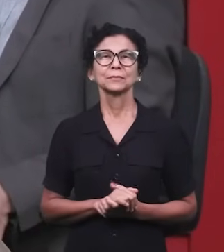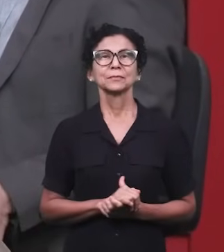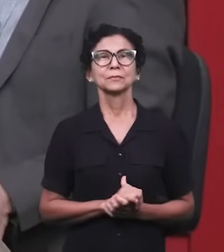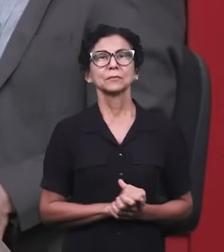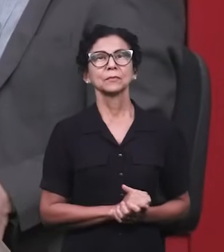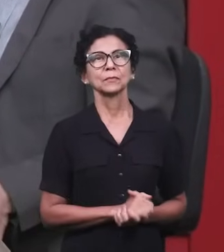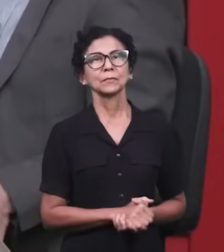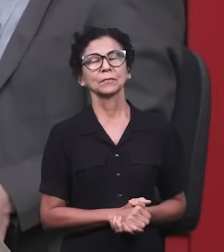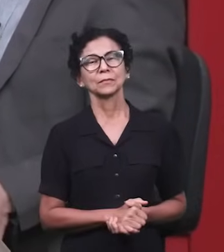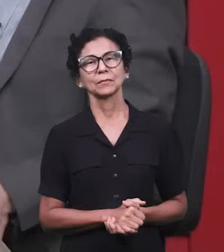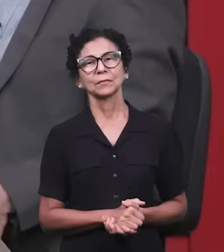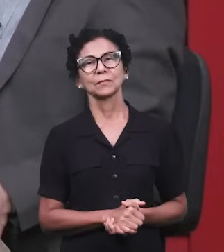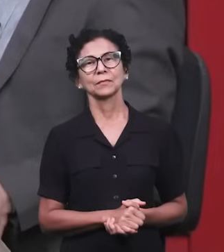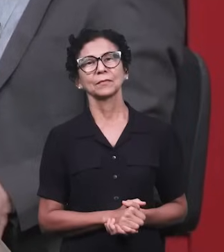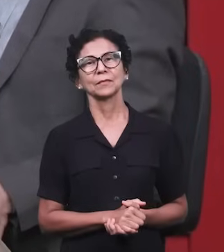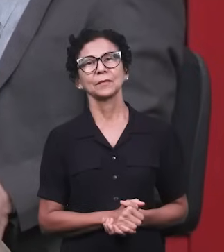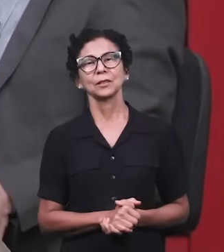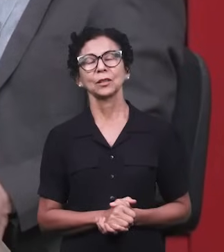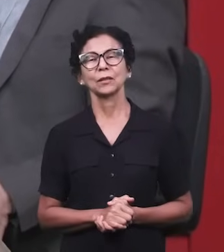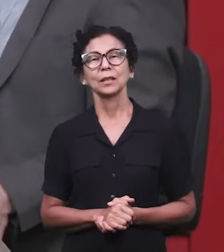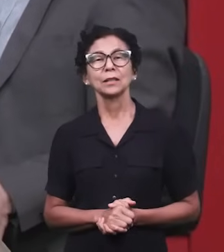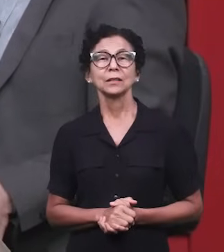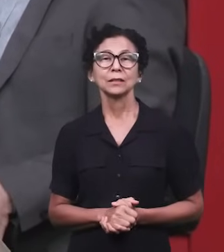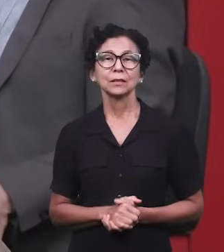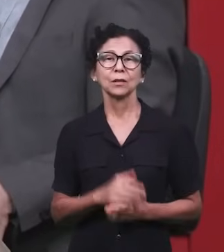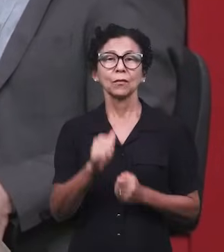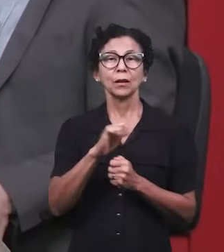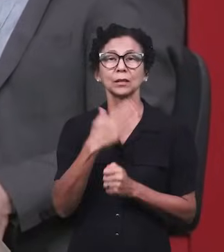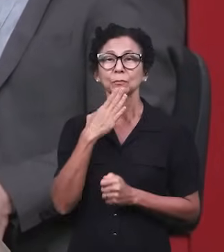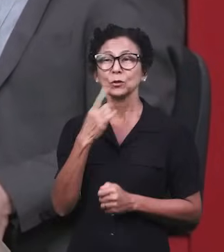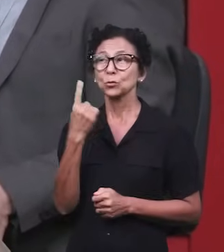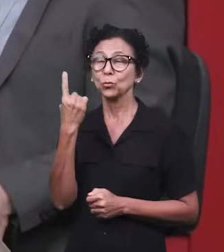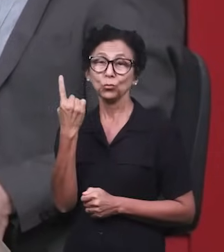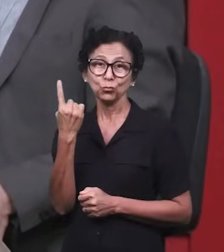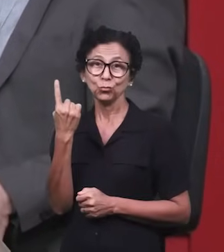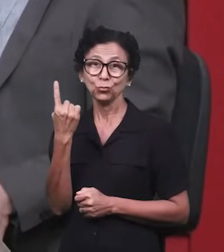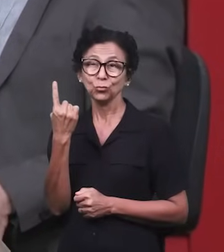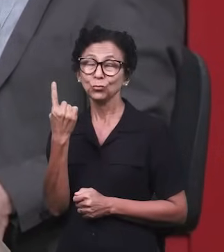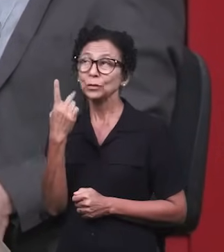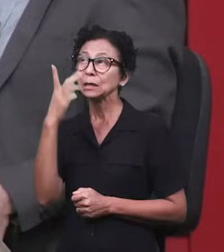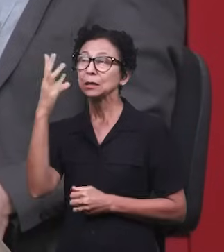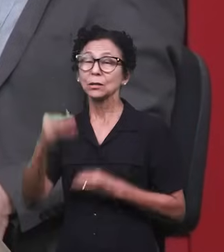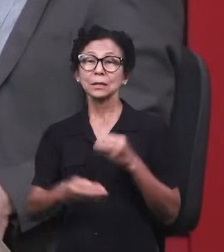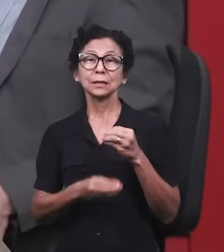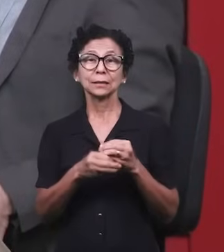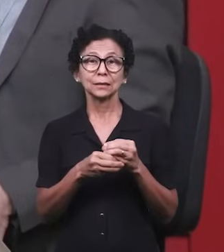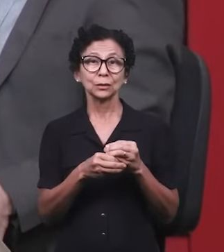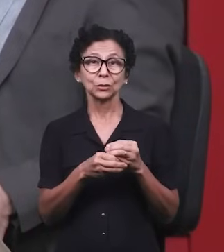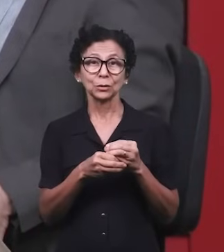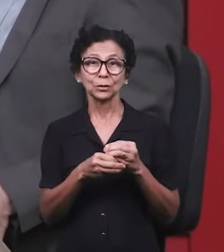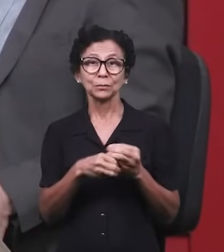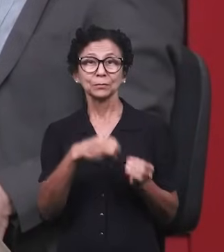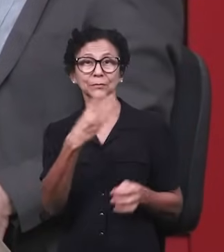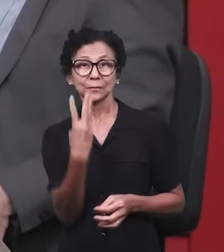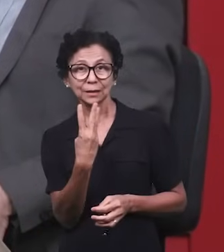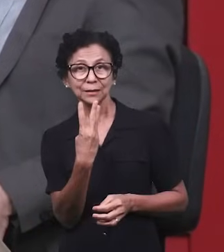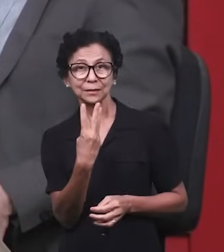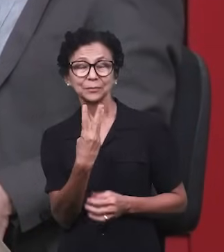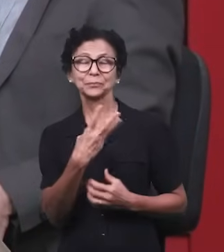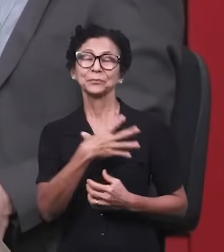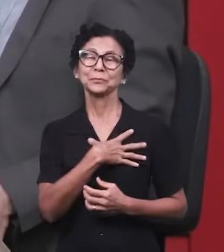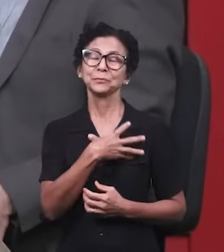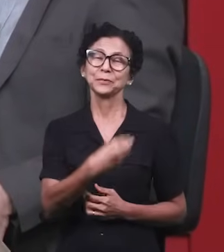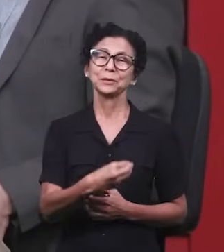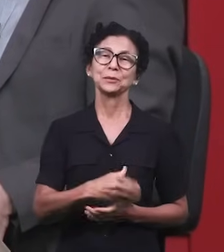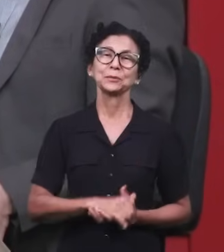né? Porque às vezes a pessoa recebe a bênção e esquece, né? De quem deu a bênção, né? Ela não, ela mesmo